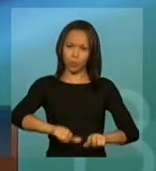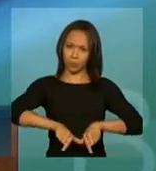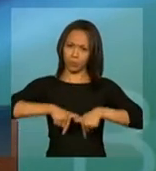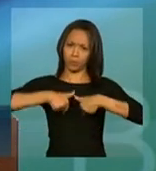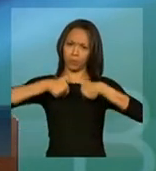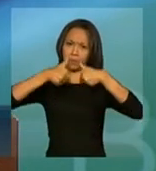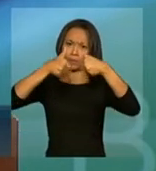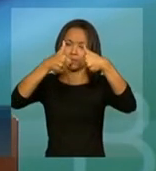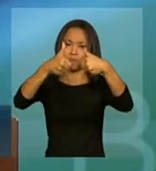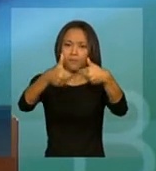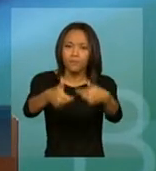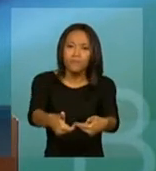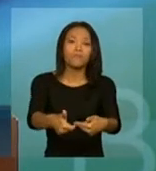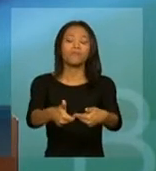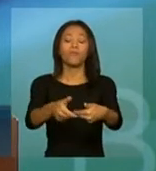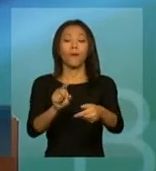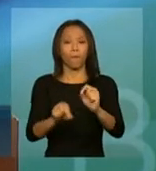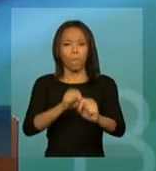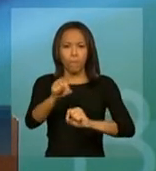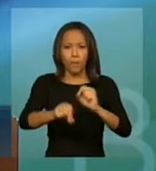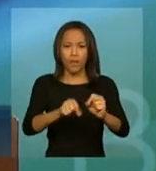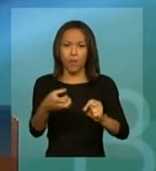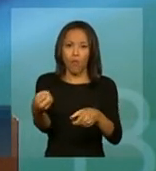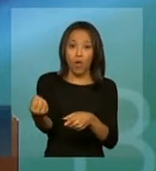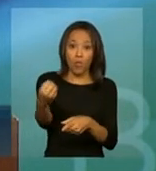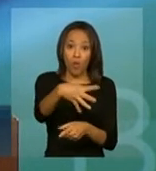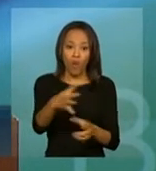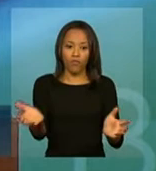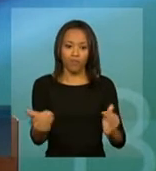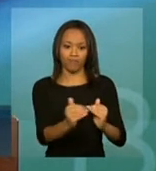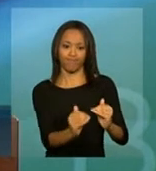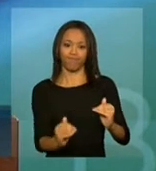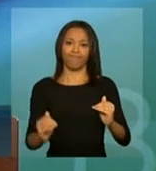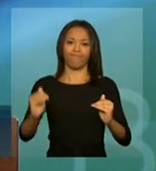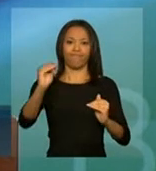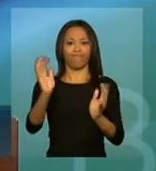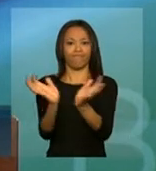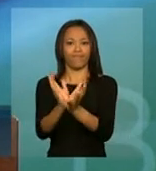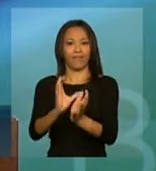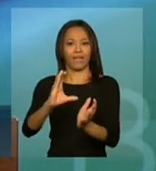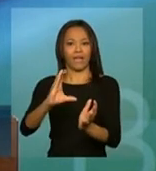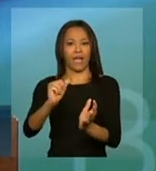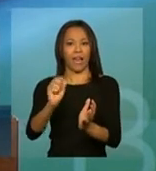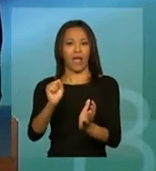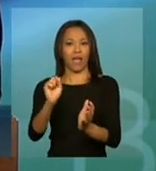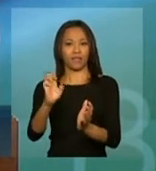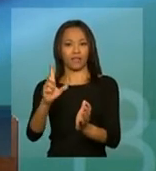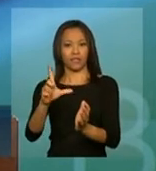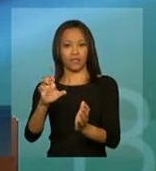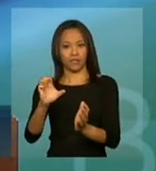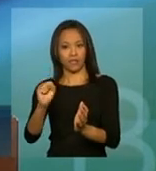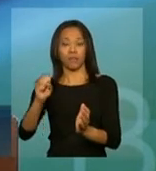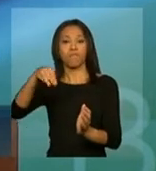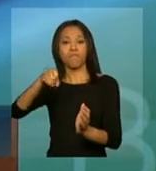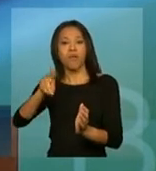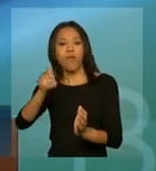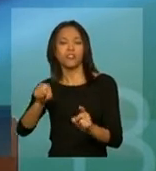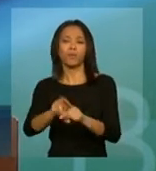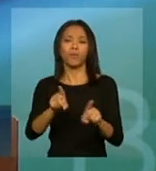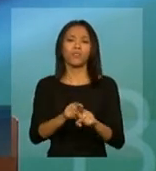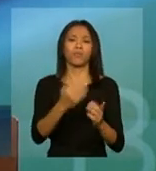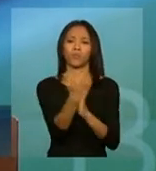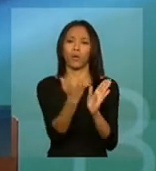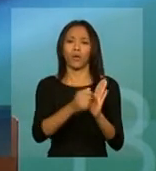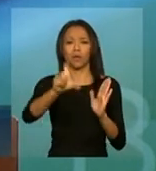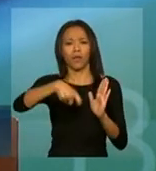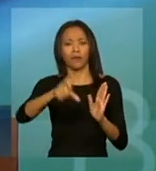para construir uma ampla nova classe média e superar definitivamente a pobreza, com programas como a Bolsa Família e o